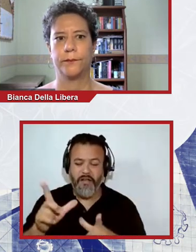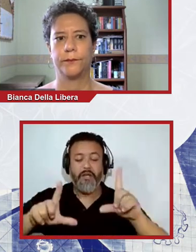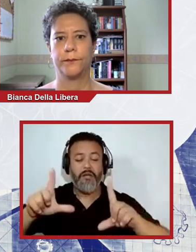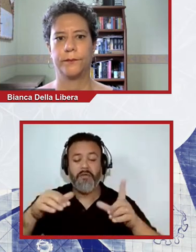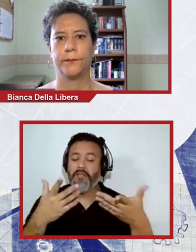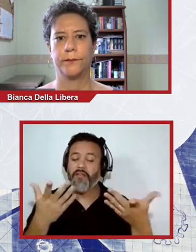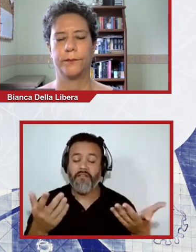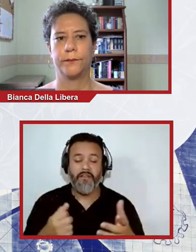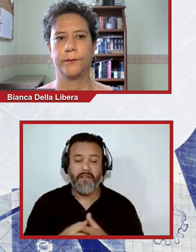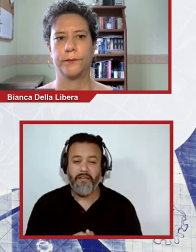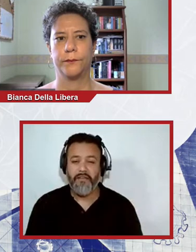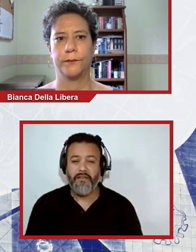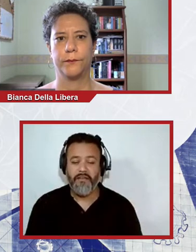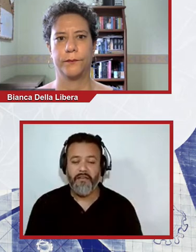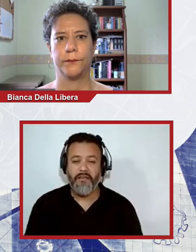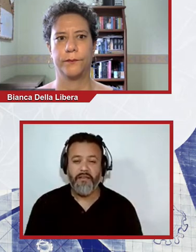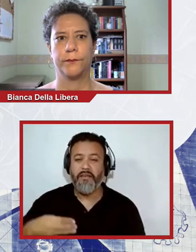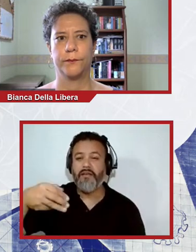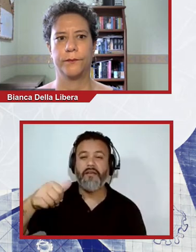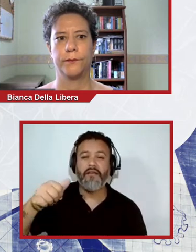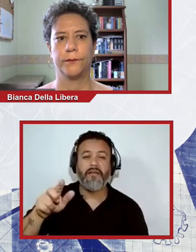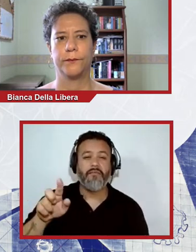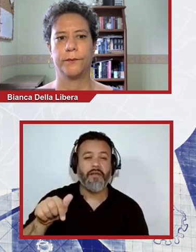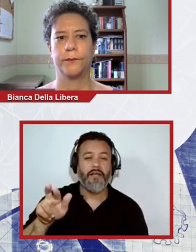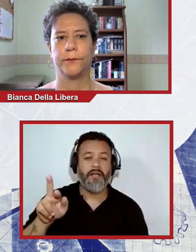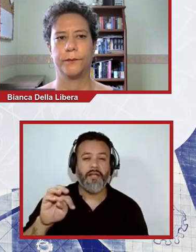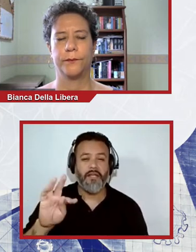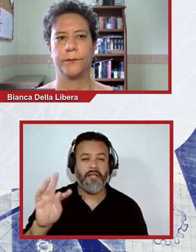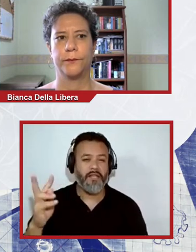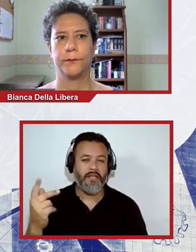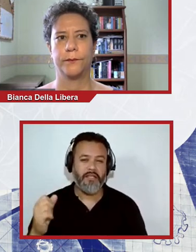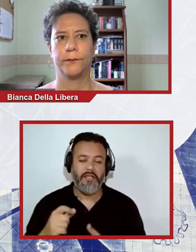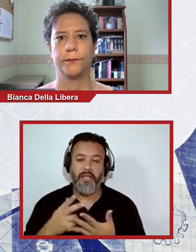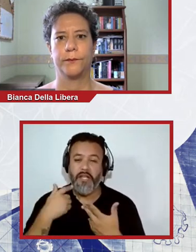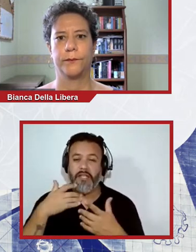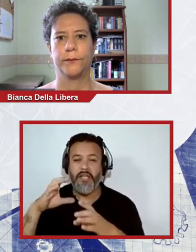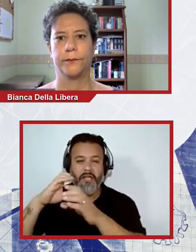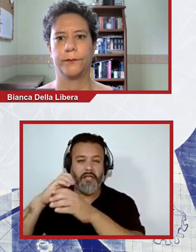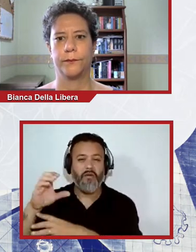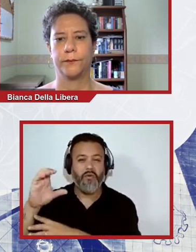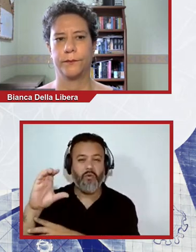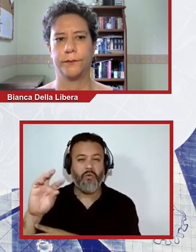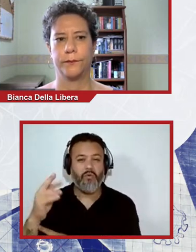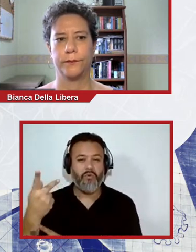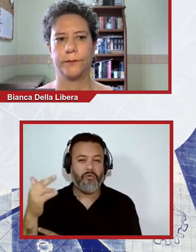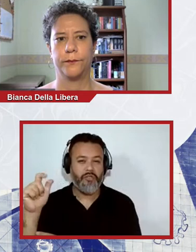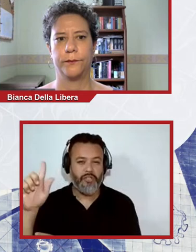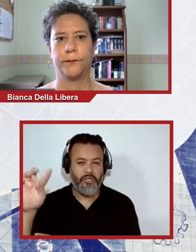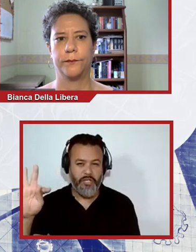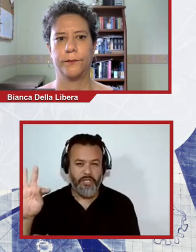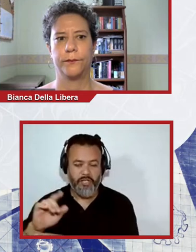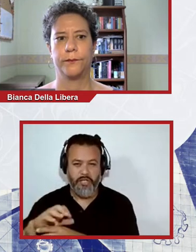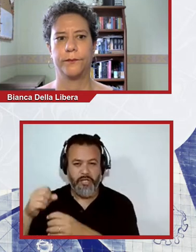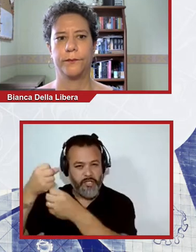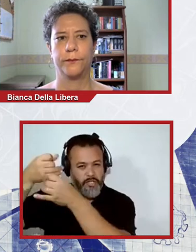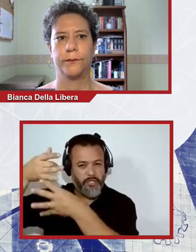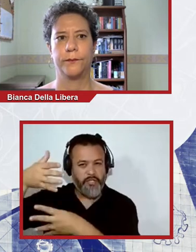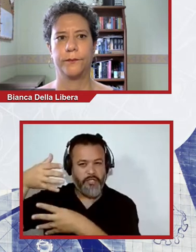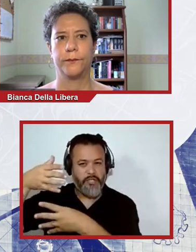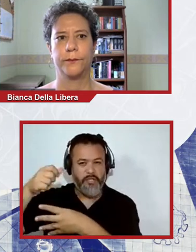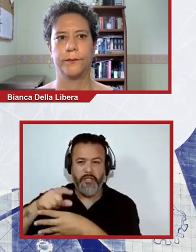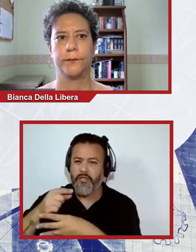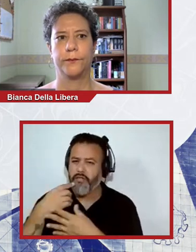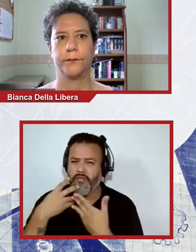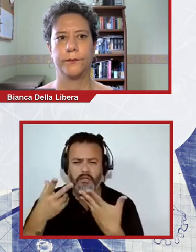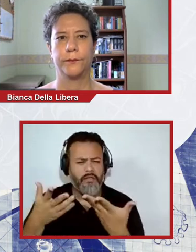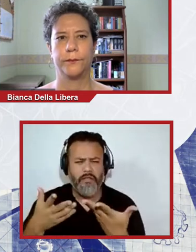está usando aqui o chat. Normalmente, como a gente conversando, o fato dela ser cega é um mero detalhe, né, e não atrapalha nada. Então, a